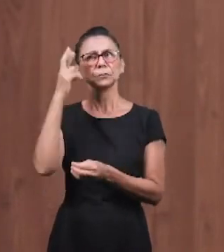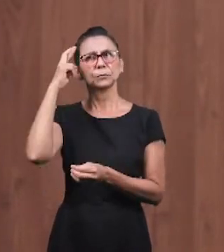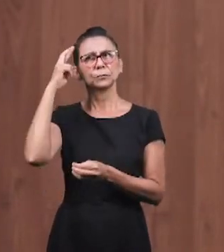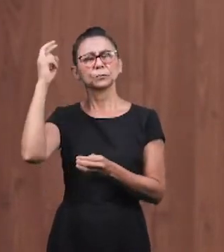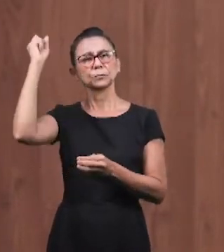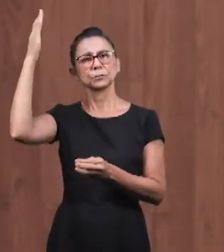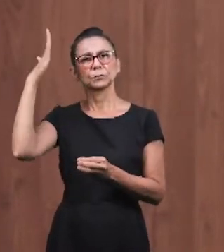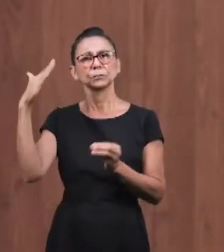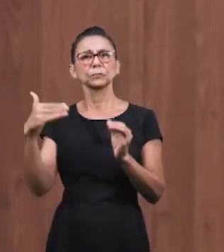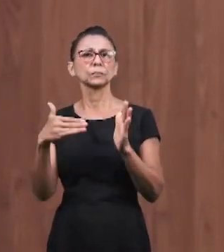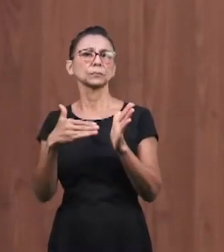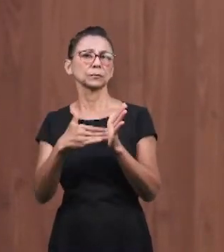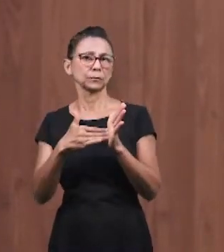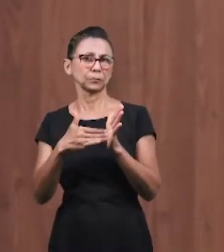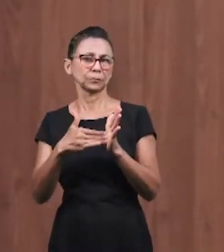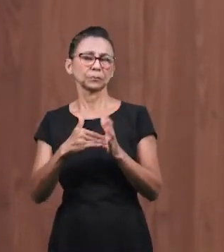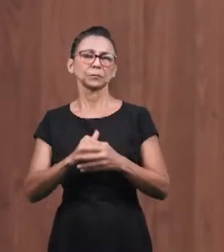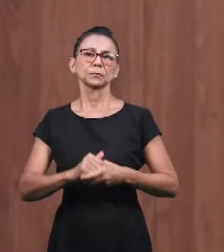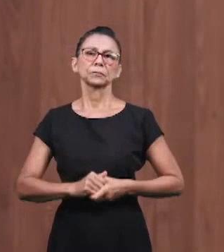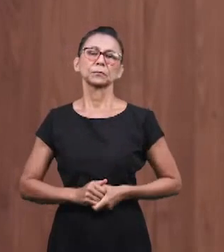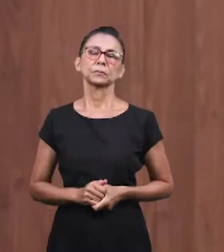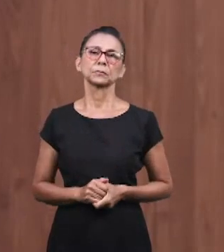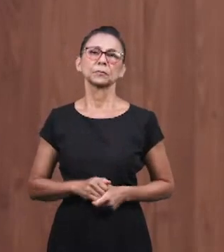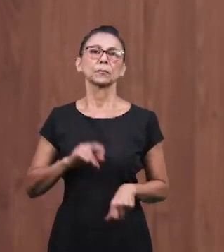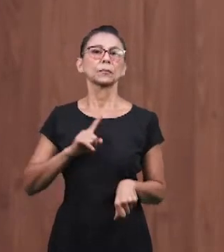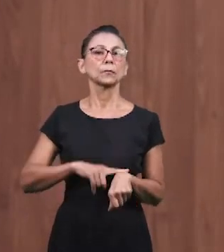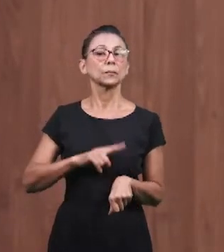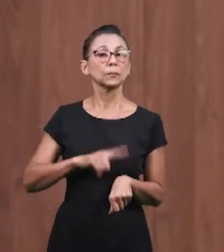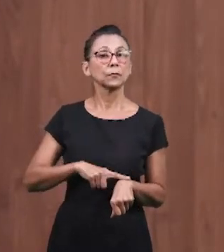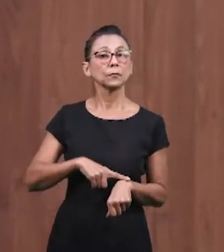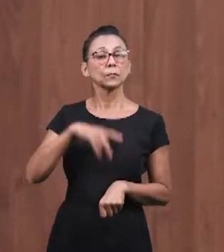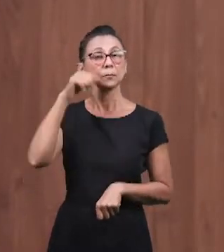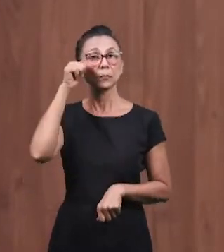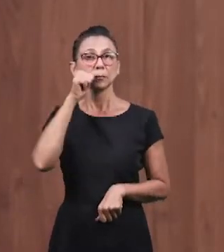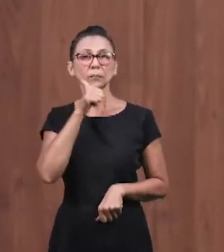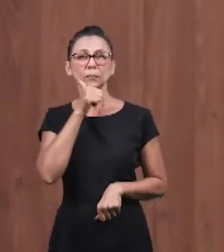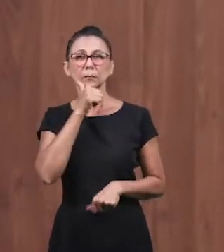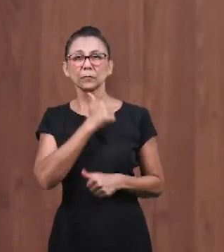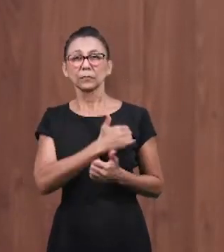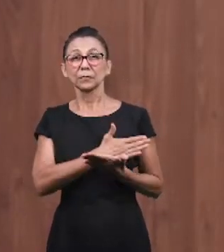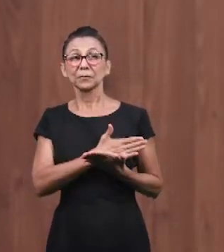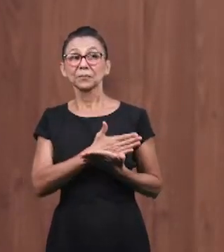revelou por último. Ele, daquele momento em que aquela mulher já